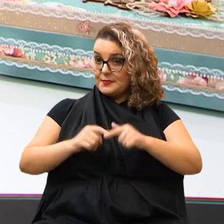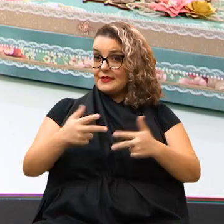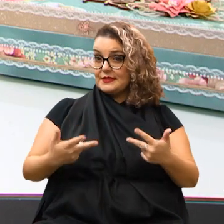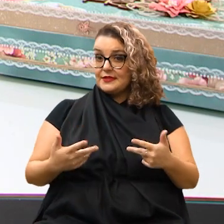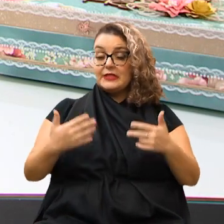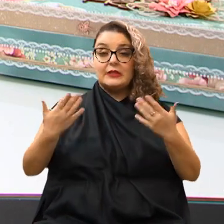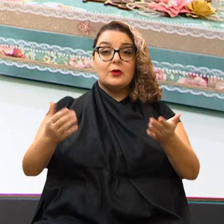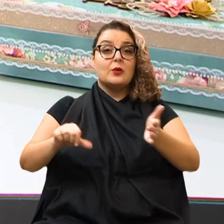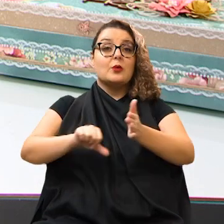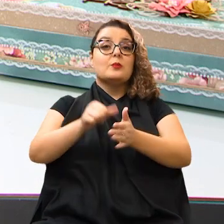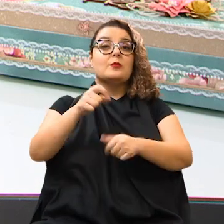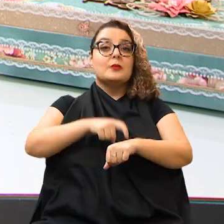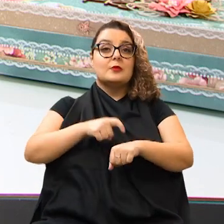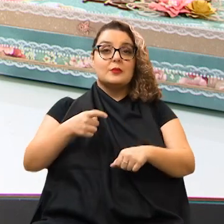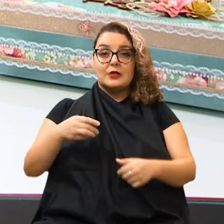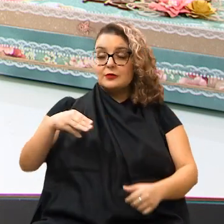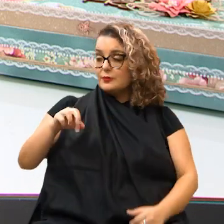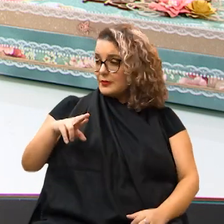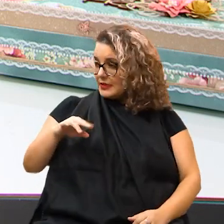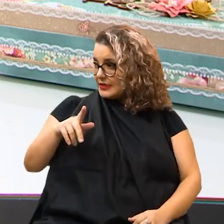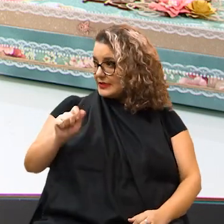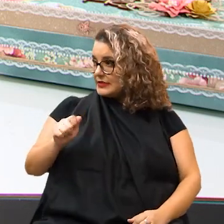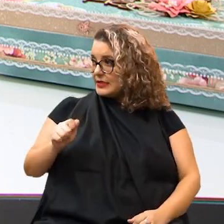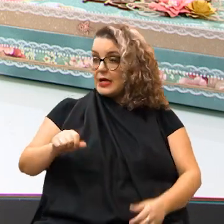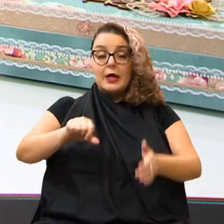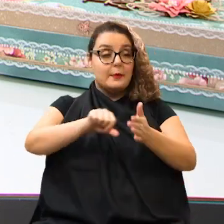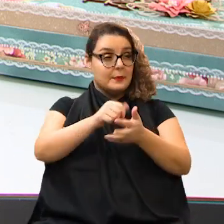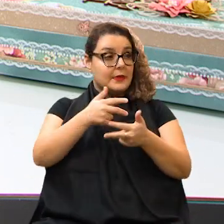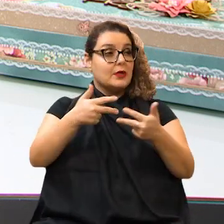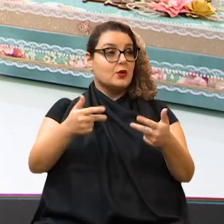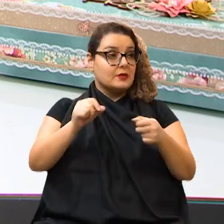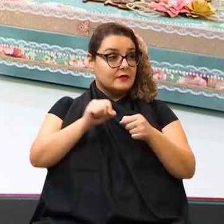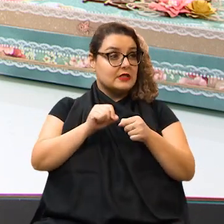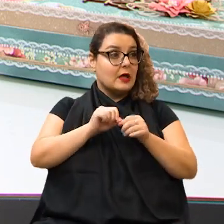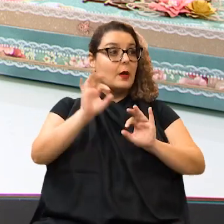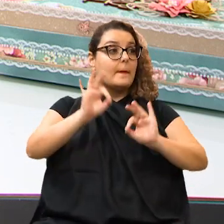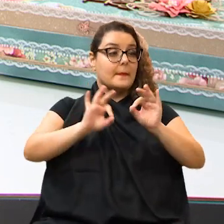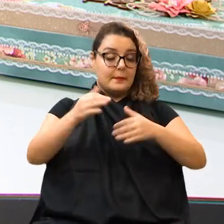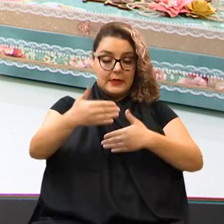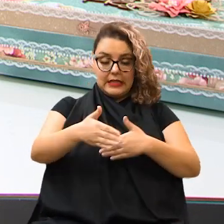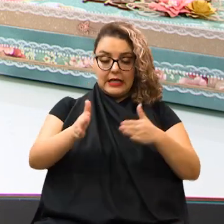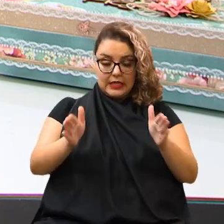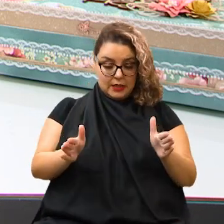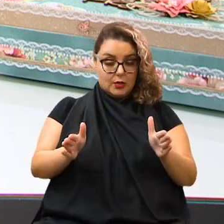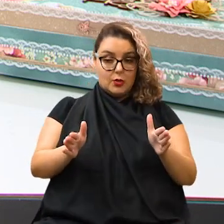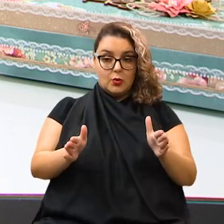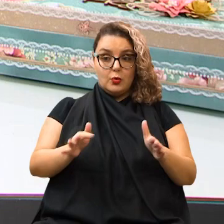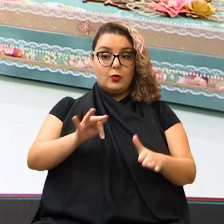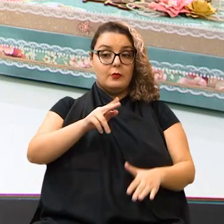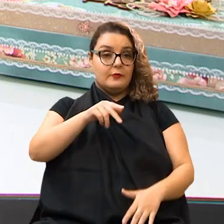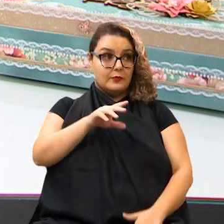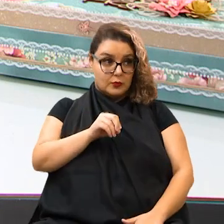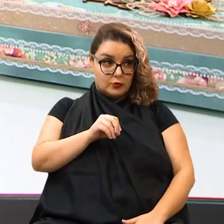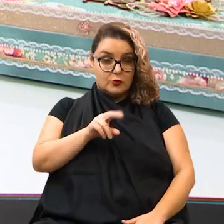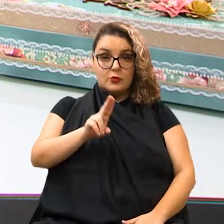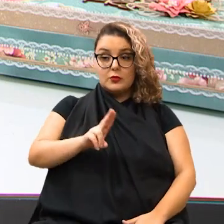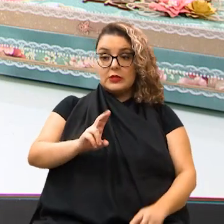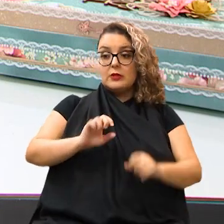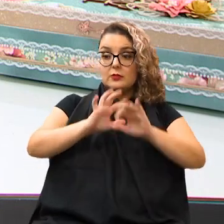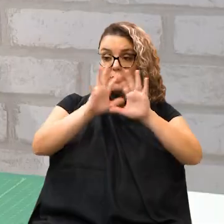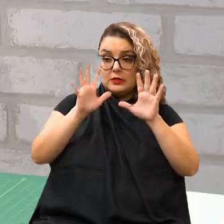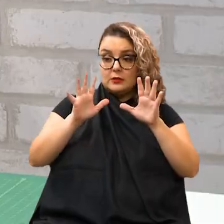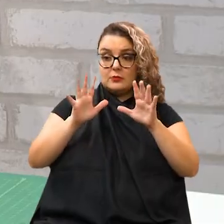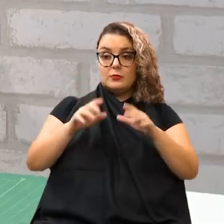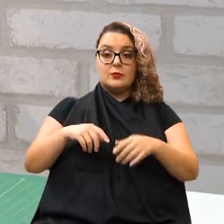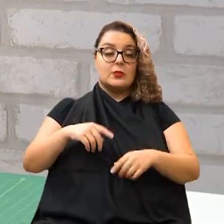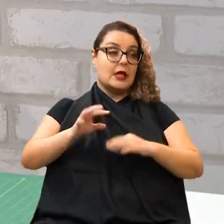Separou os materiais? Então, qual a primeira etapa, Marisa? A primeira coisa que a gente precisa fazer é preparar a caixa com um fundo. Eu vou usar um